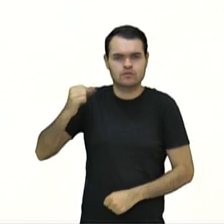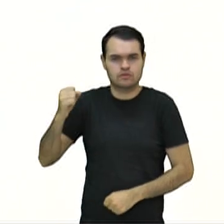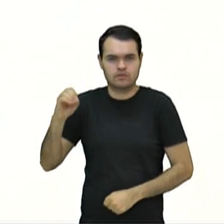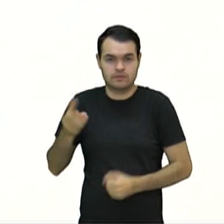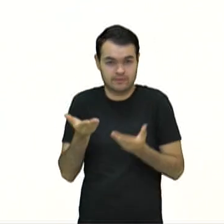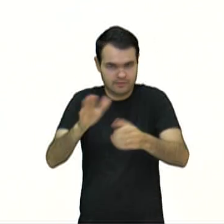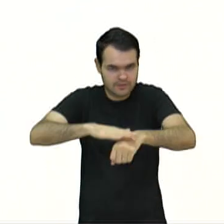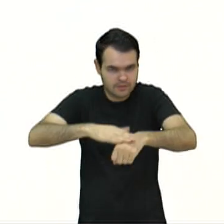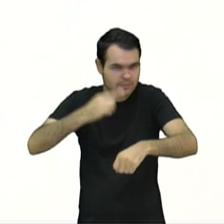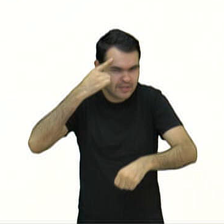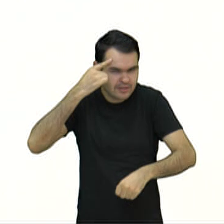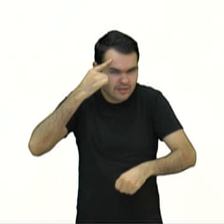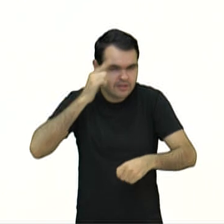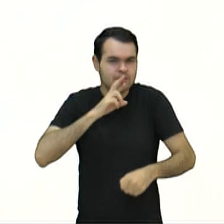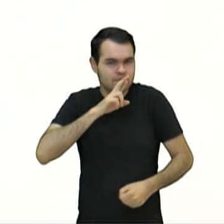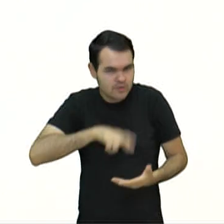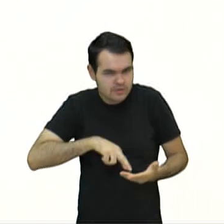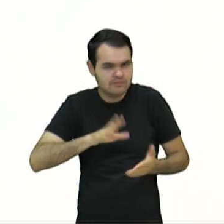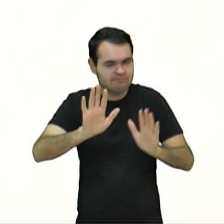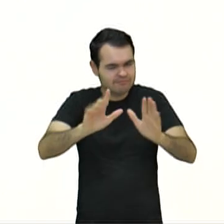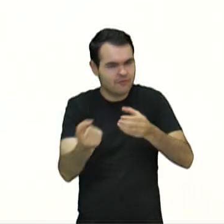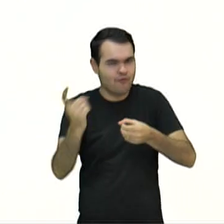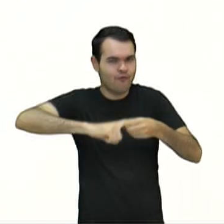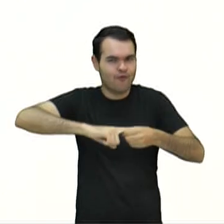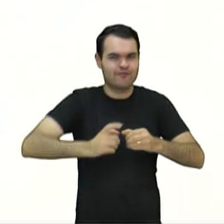tempo para vocês pensarem e responderem e a gente já volta.